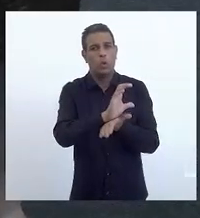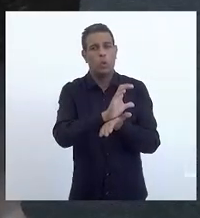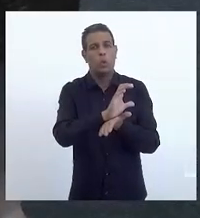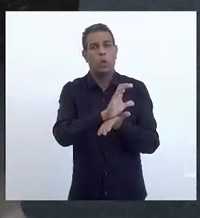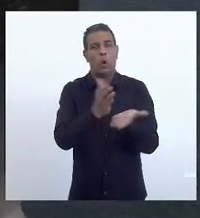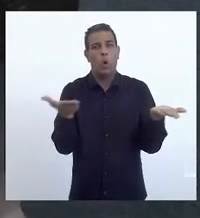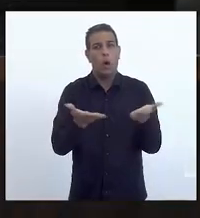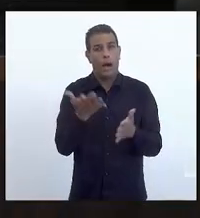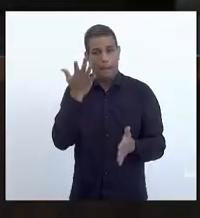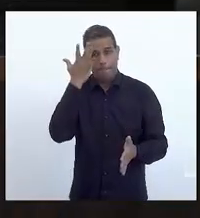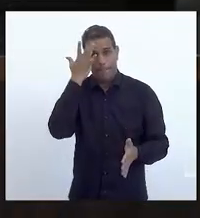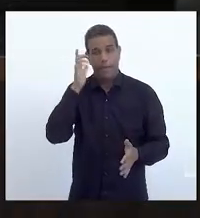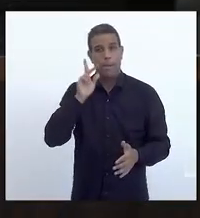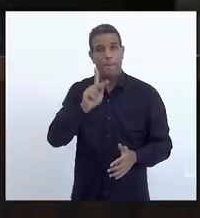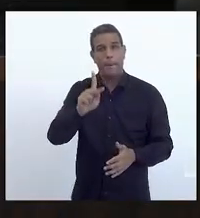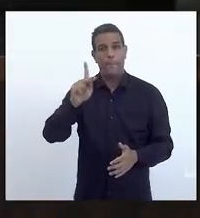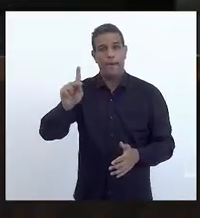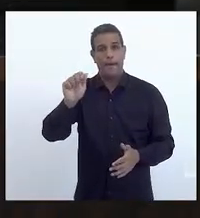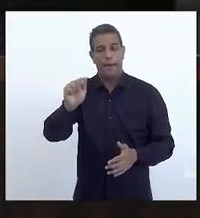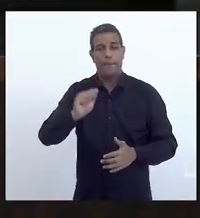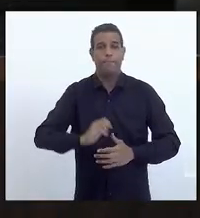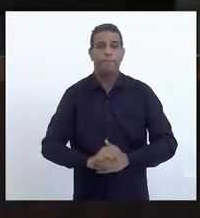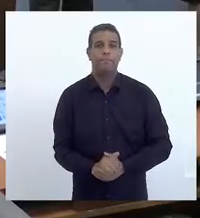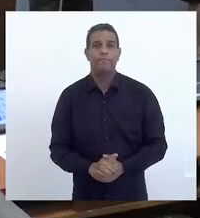amanhã. Ok.